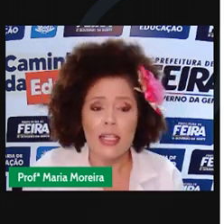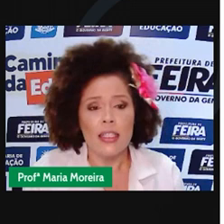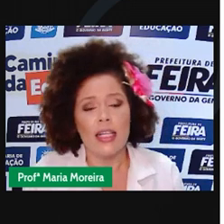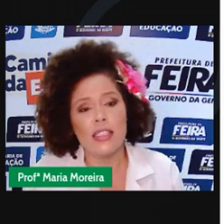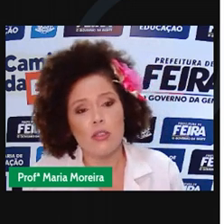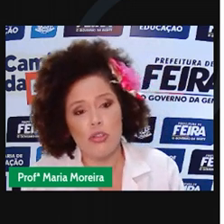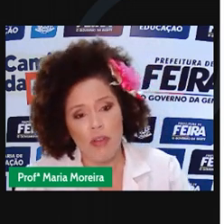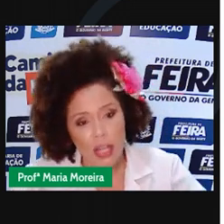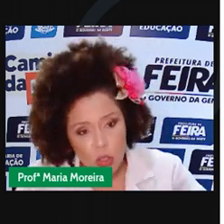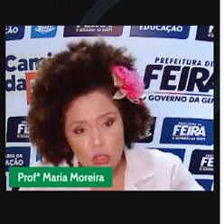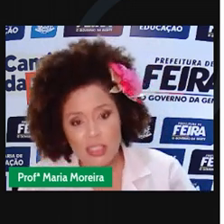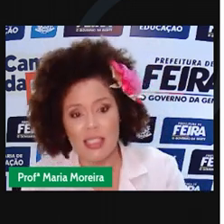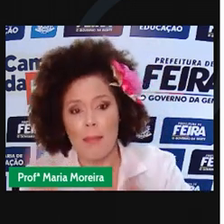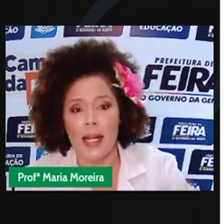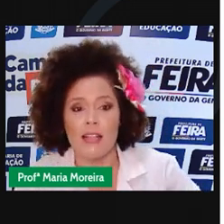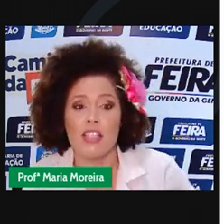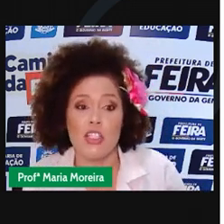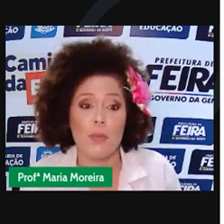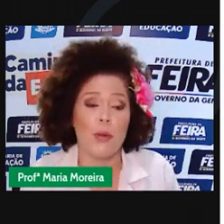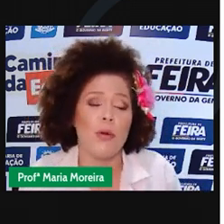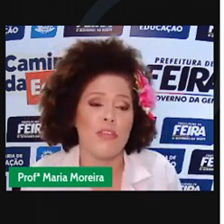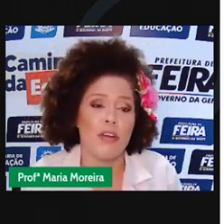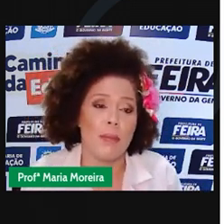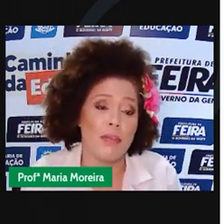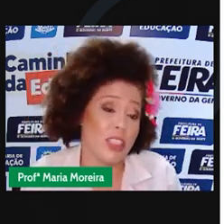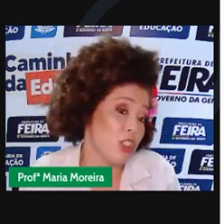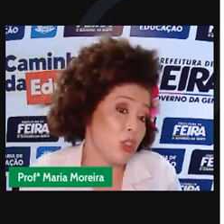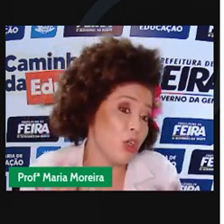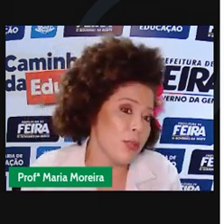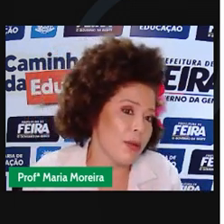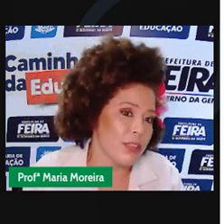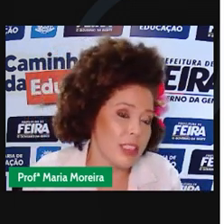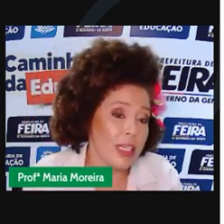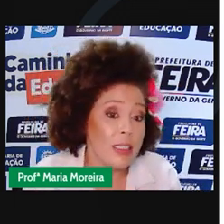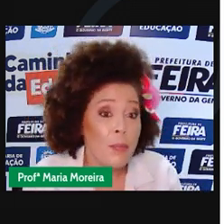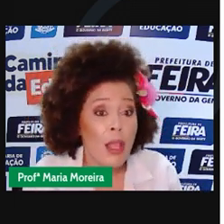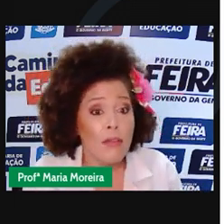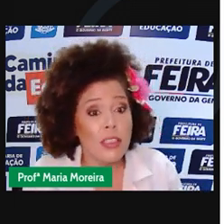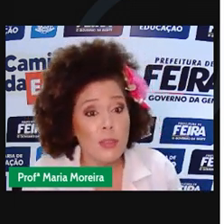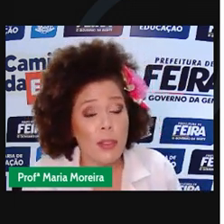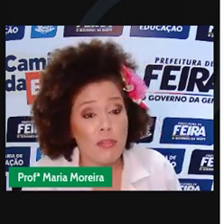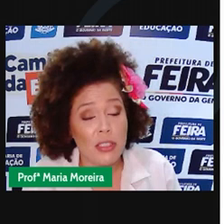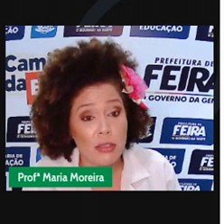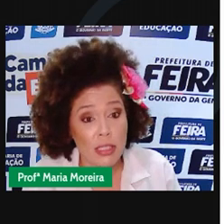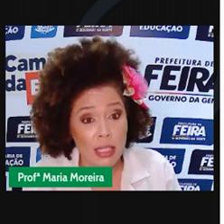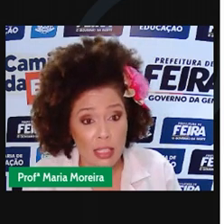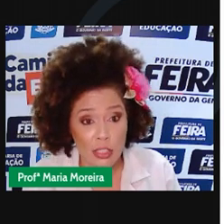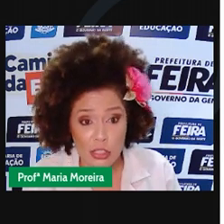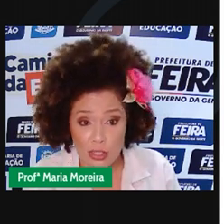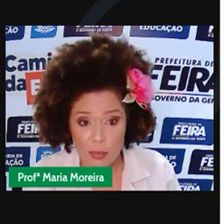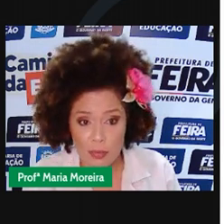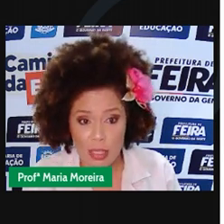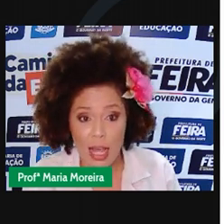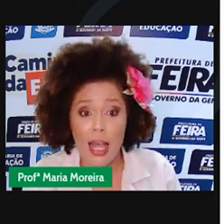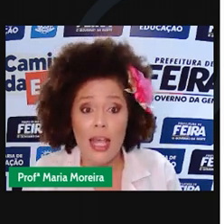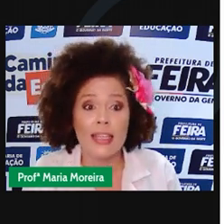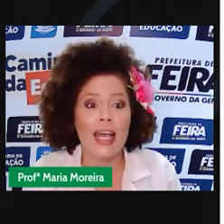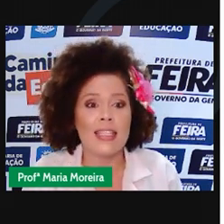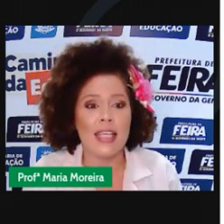fumantes Mas se não tiver em todos os aparatos que a gente promoveu para você a gente trouxe para vocês Vocês podem fazer o seguinte